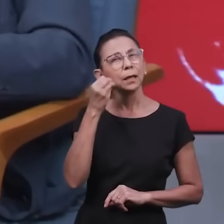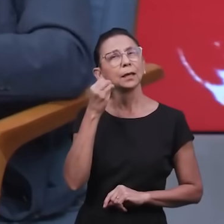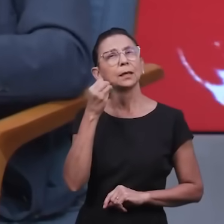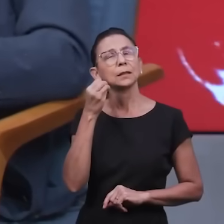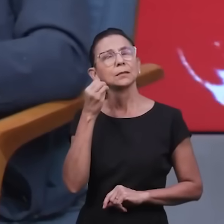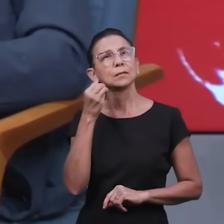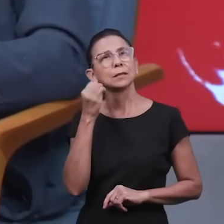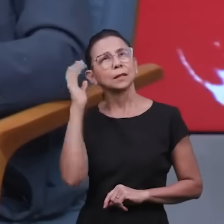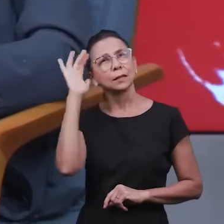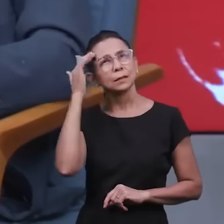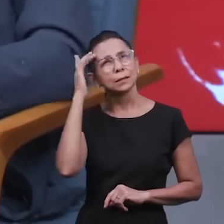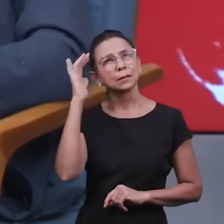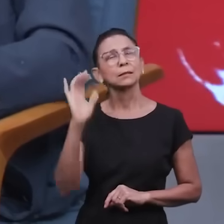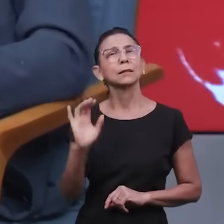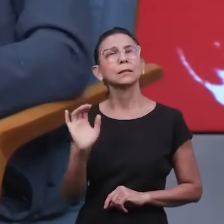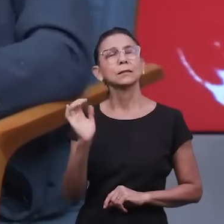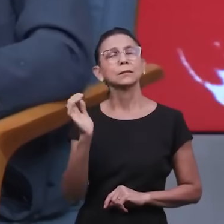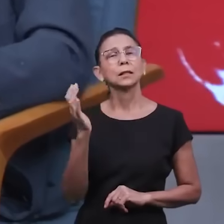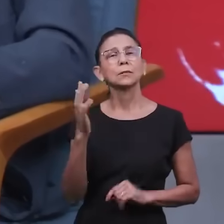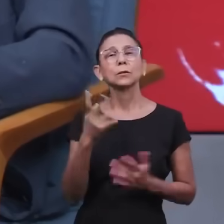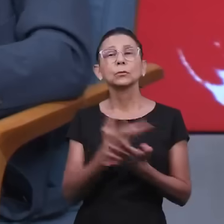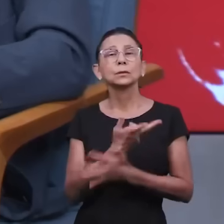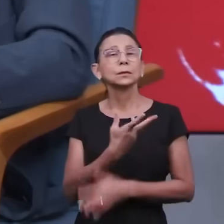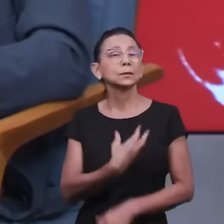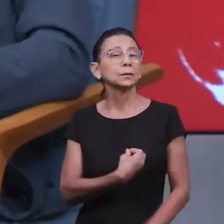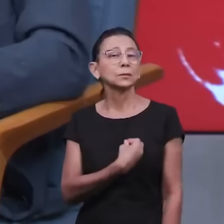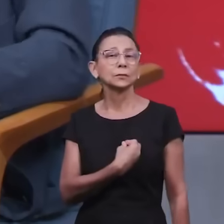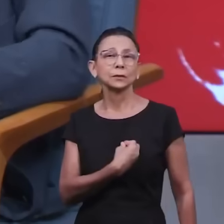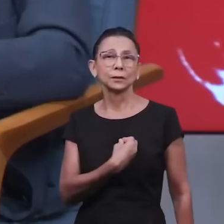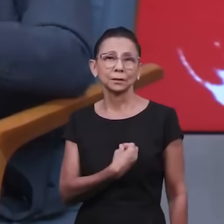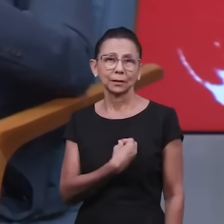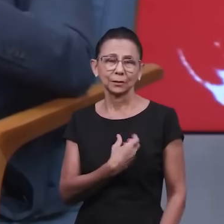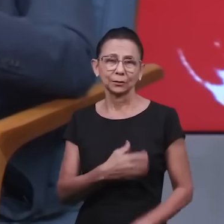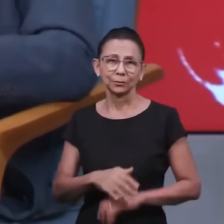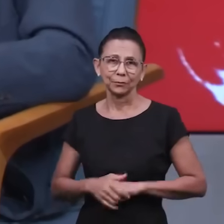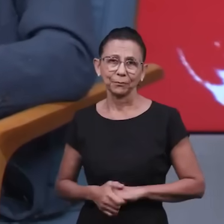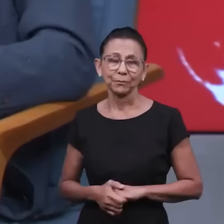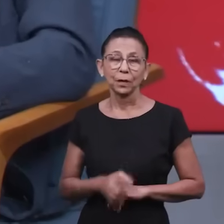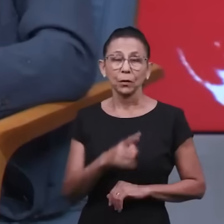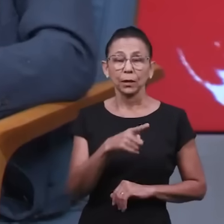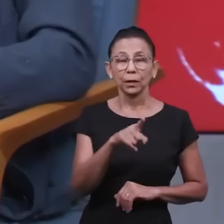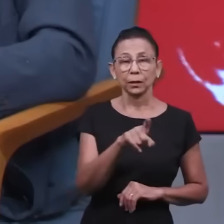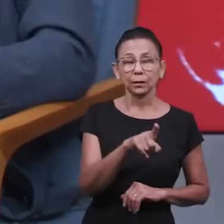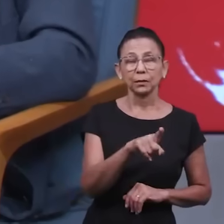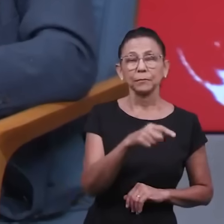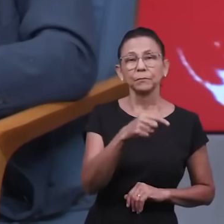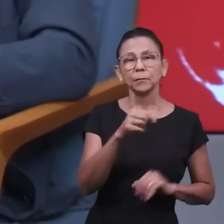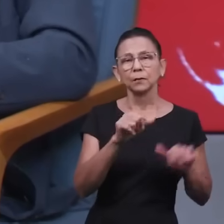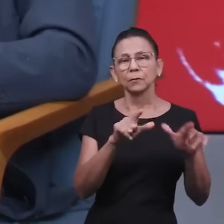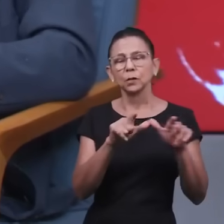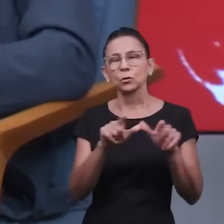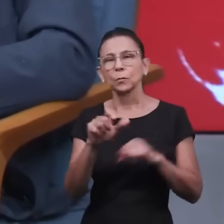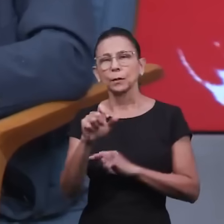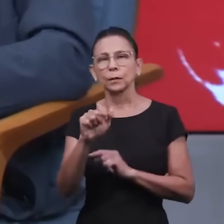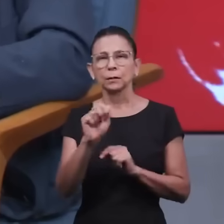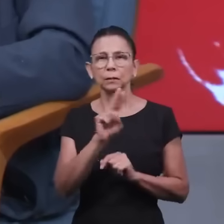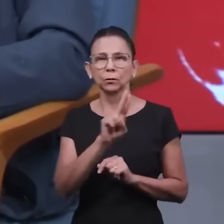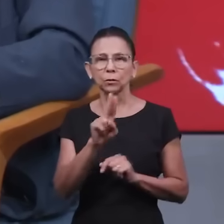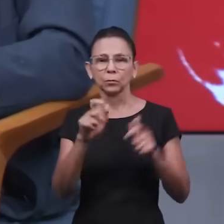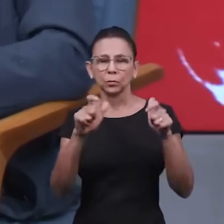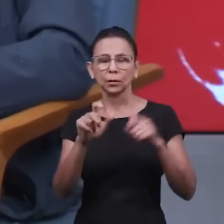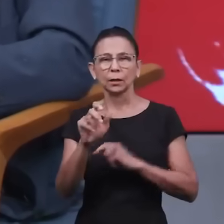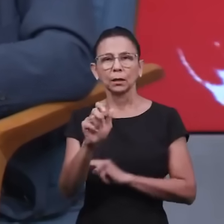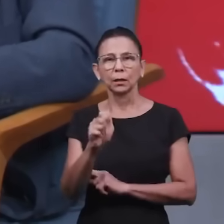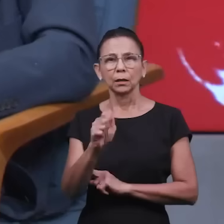Em Antioquia, uma cidade na Turquia, mas era uma cidade